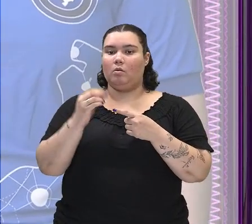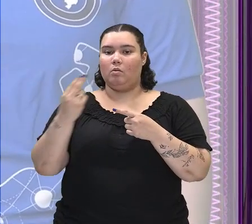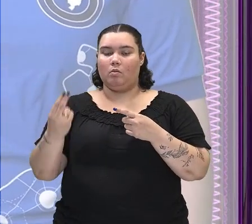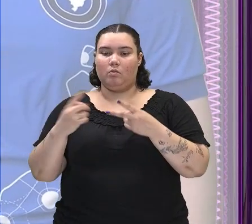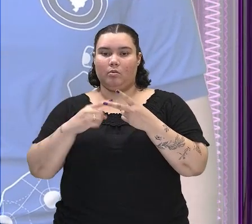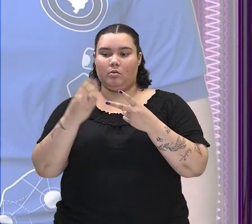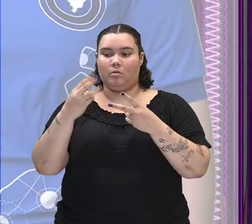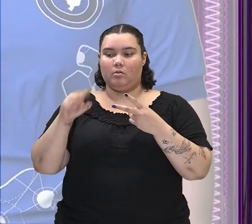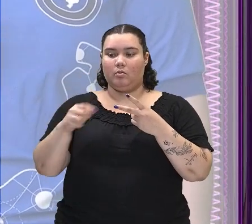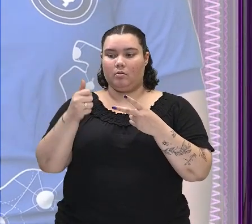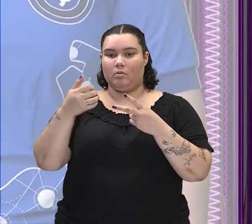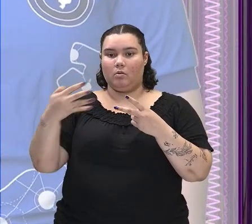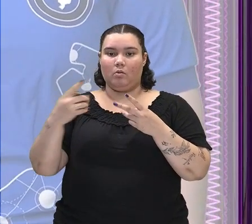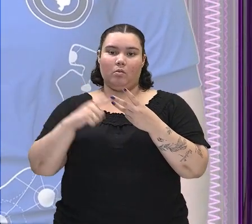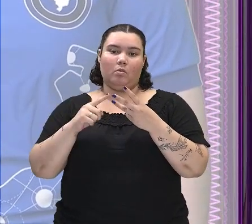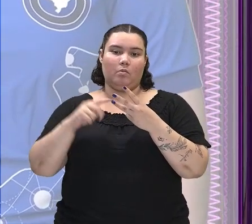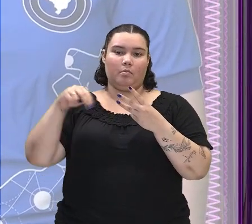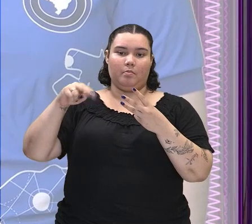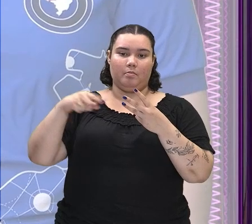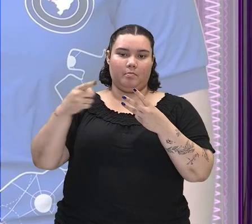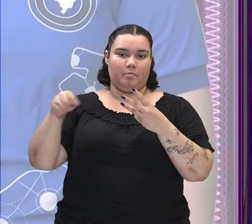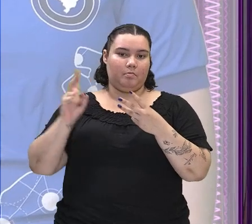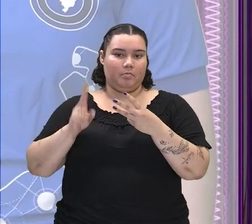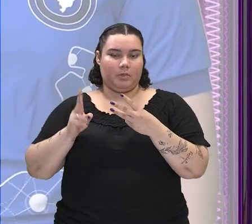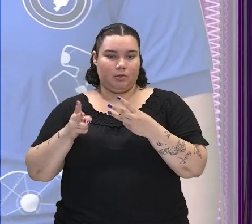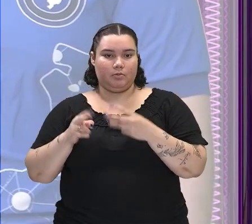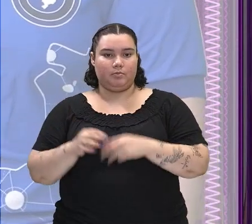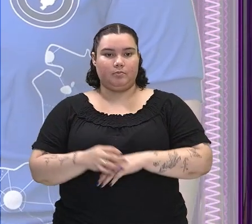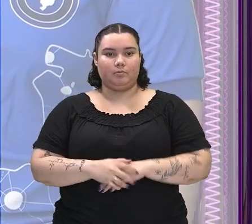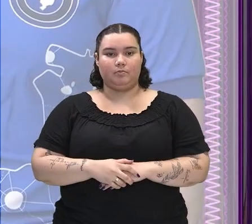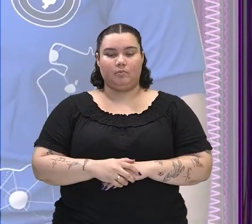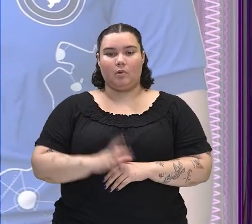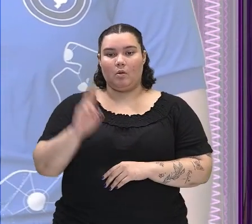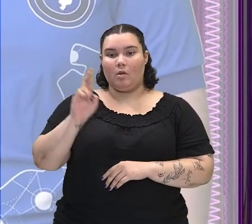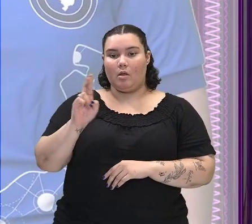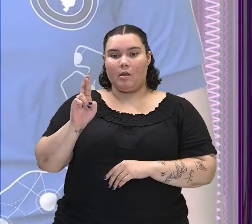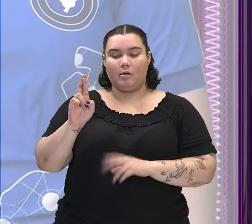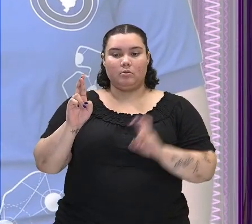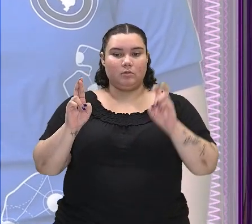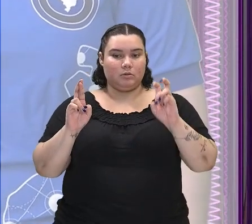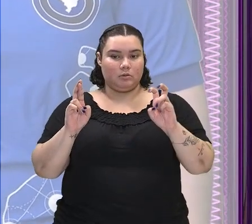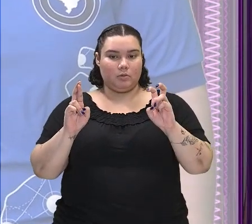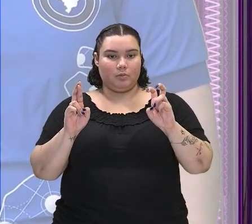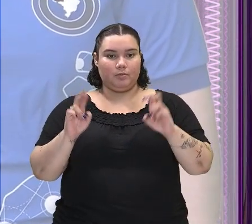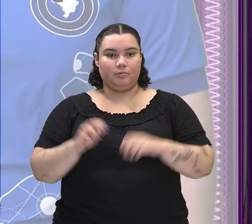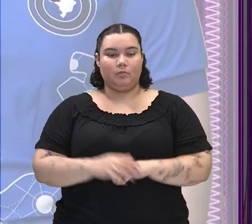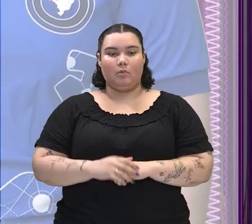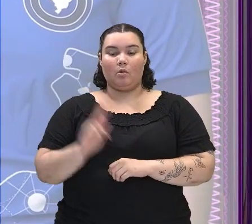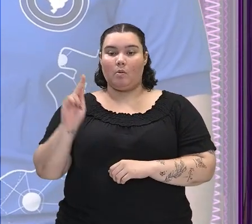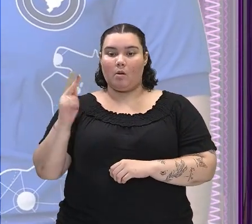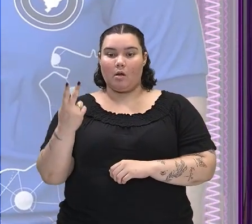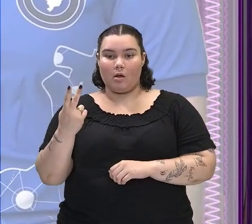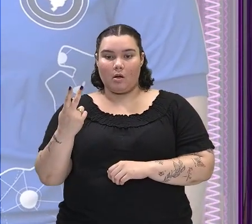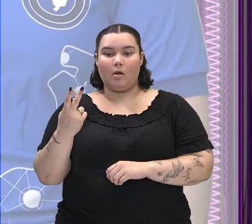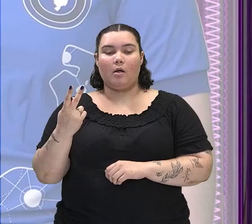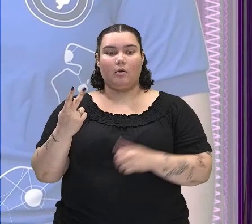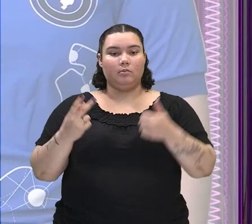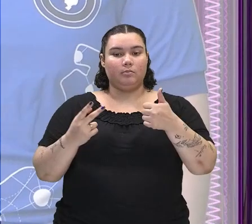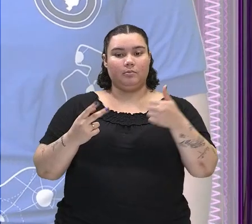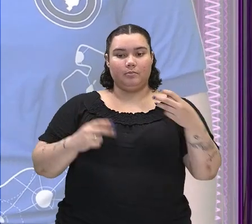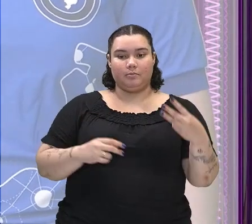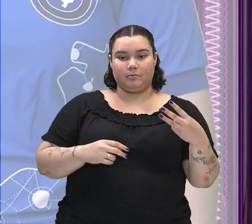ou 3,14, ou a gente pode deixar o próprio π. O raio, que é o R, é 5, e a altura, que é